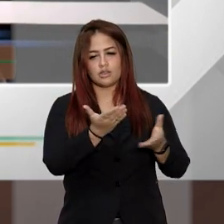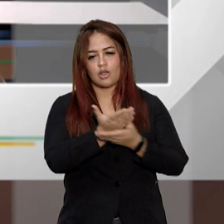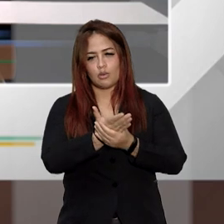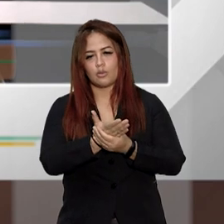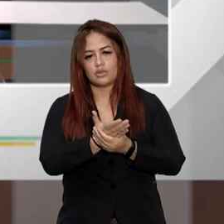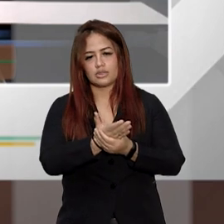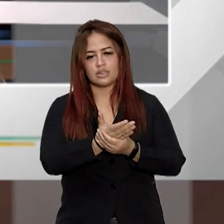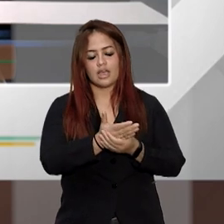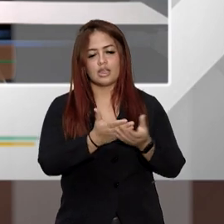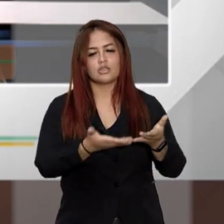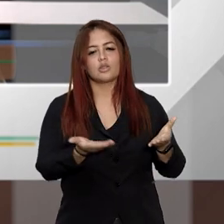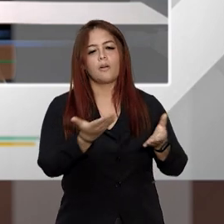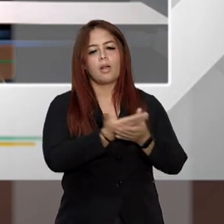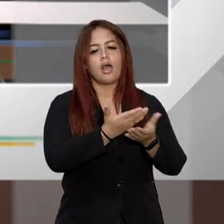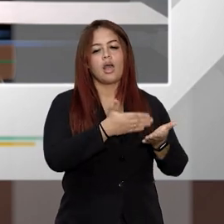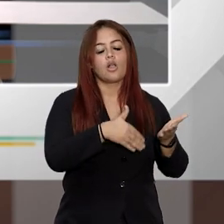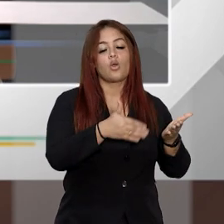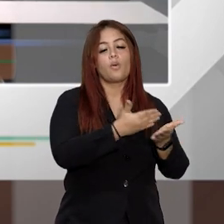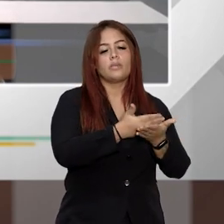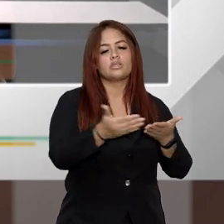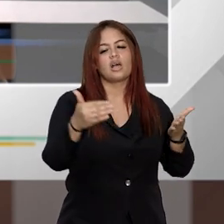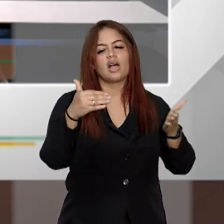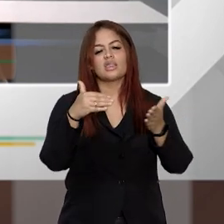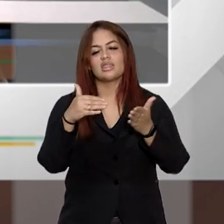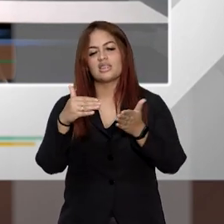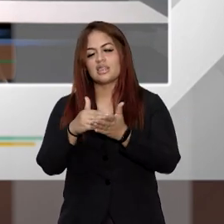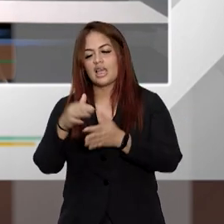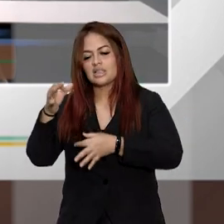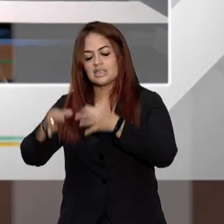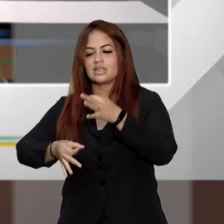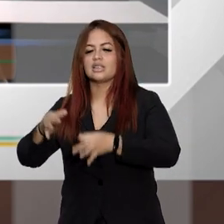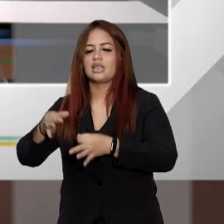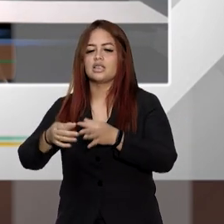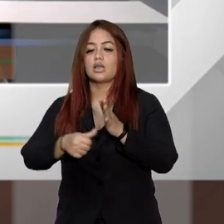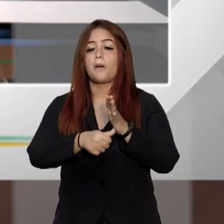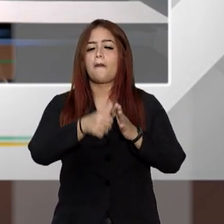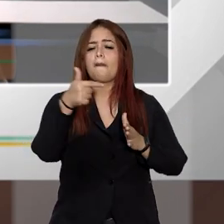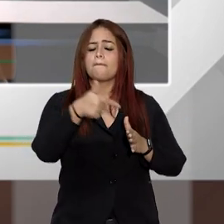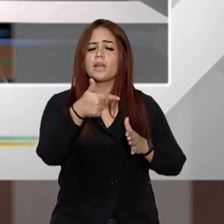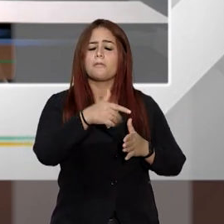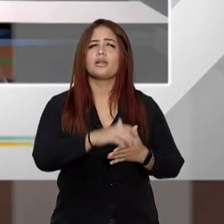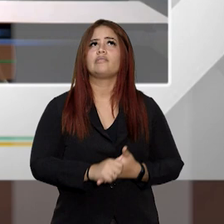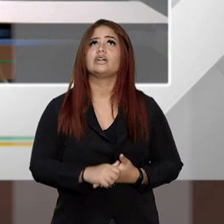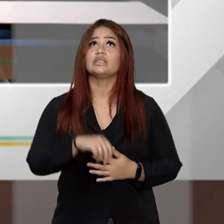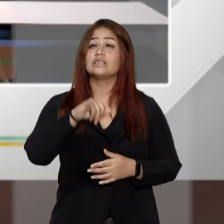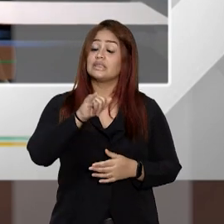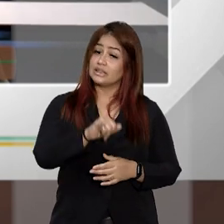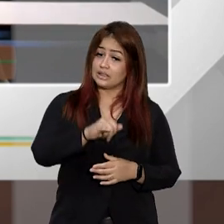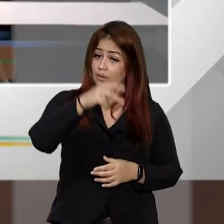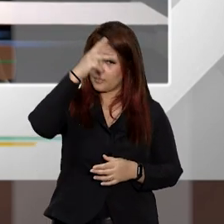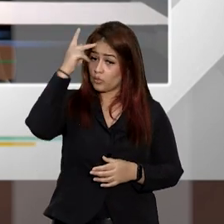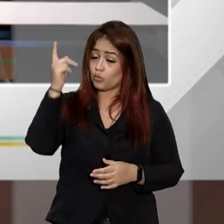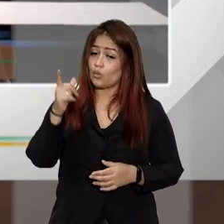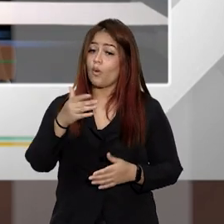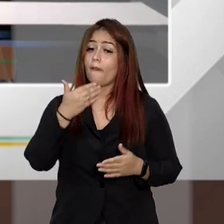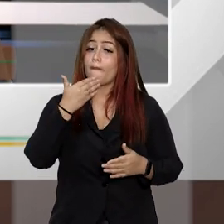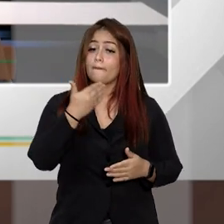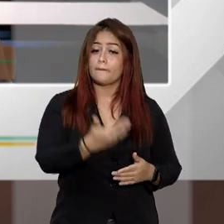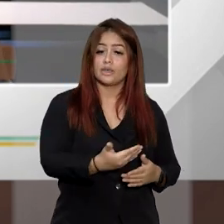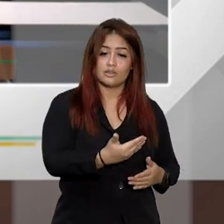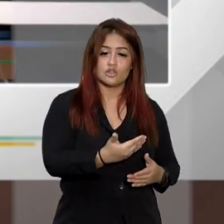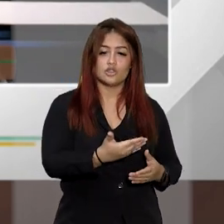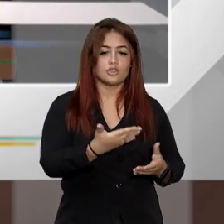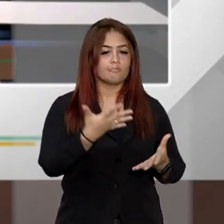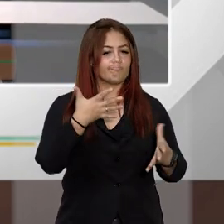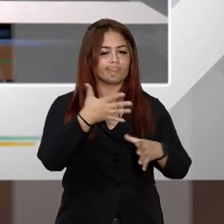processo, que vai do pedido inicial até a sentença, nessa primeira fase, se o autor tiver o